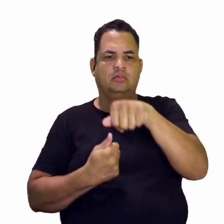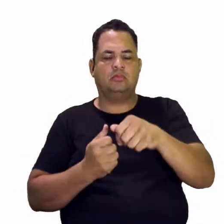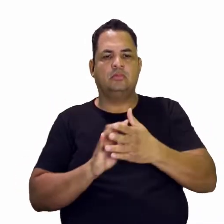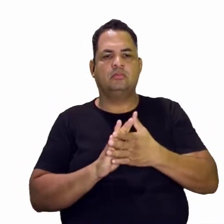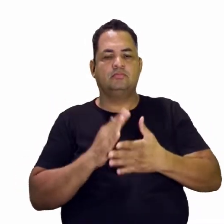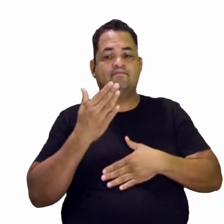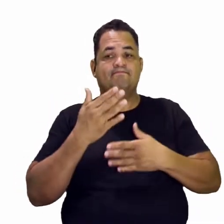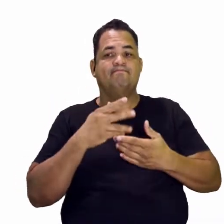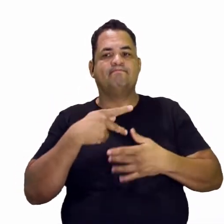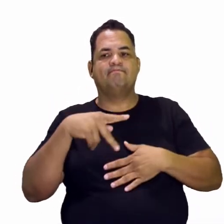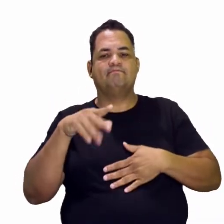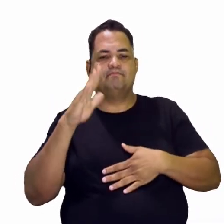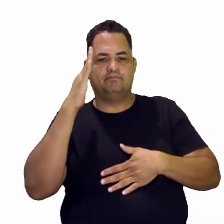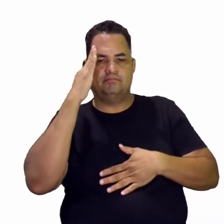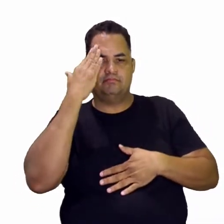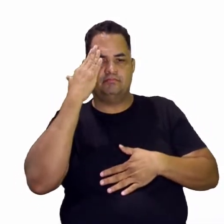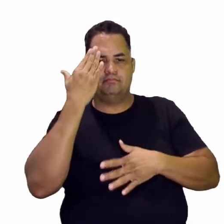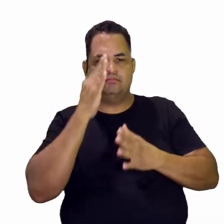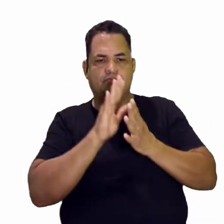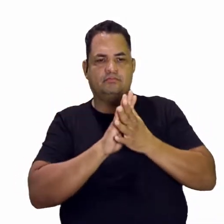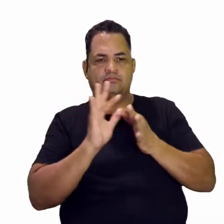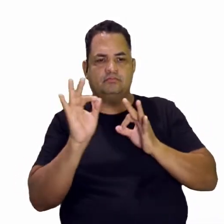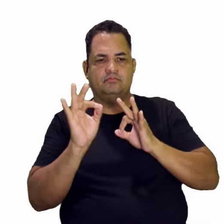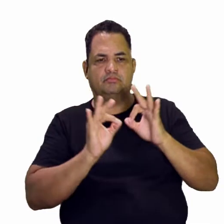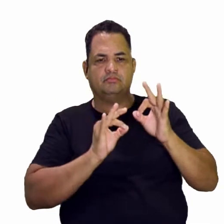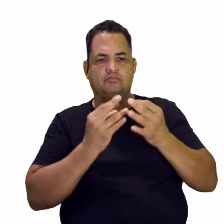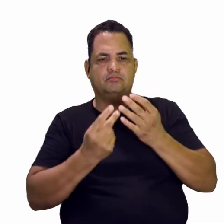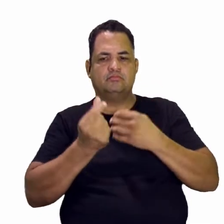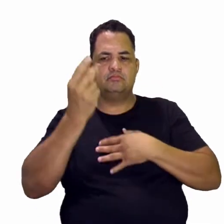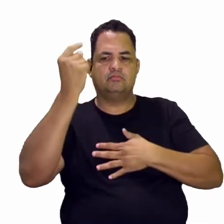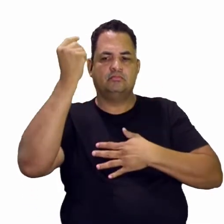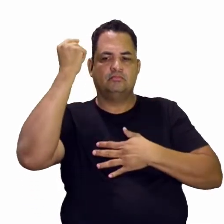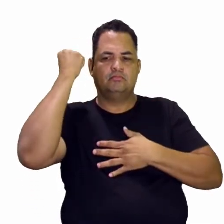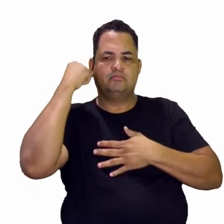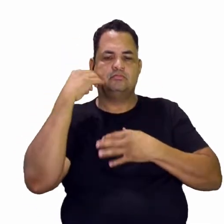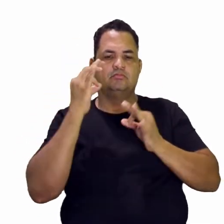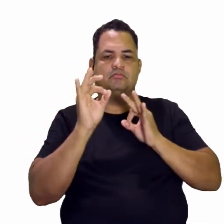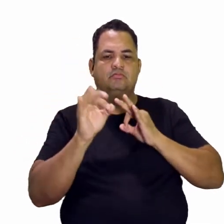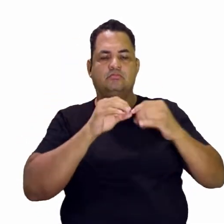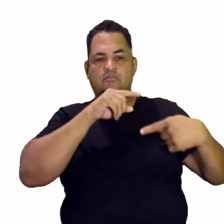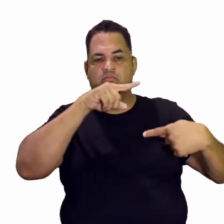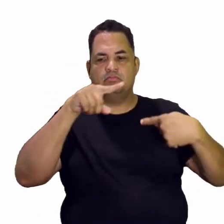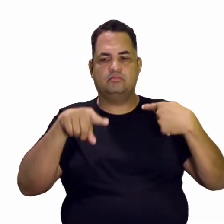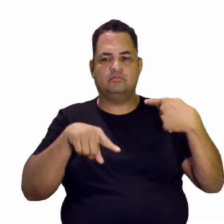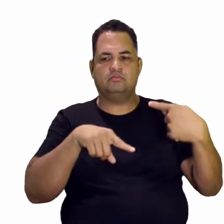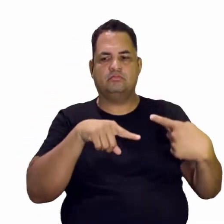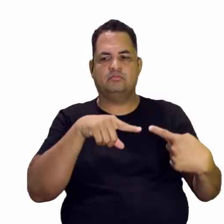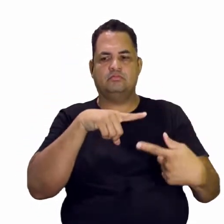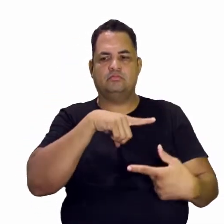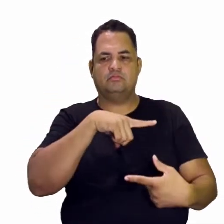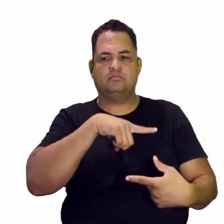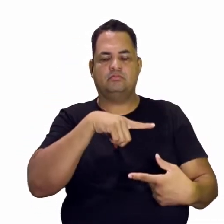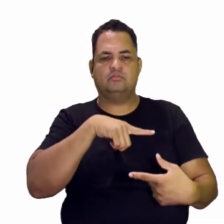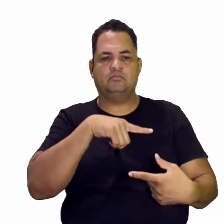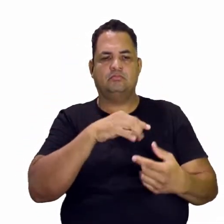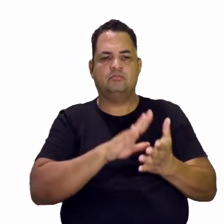para entender toda essa questão do passado, a gente focou aqui que existem